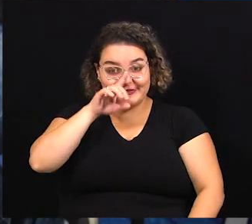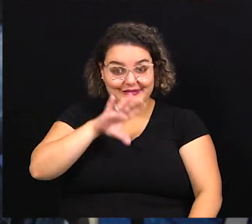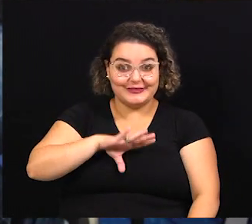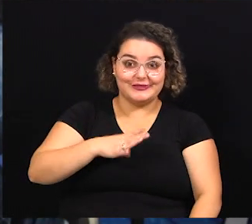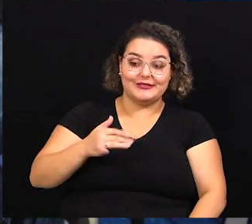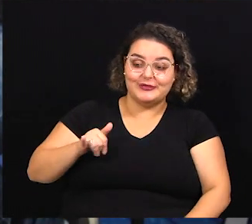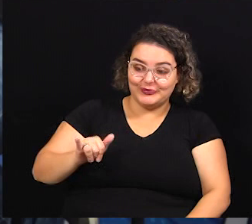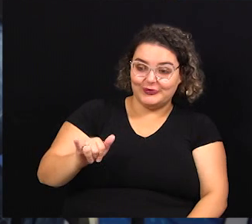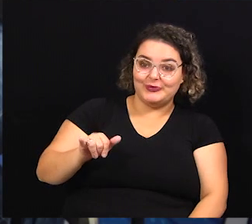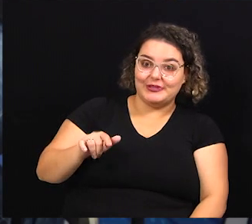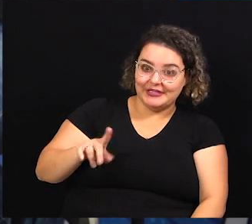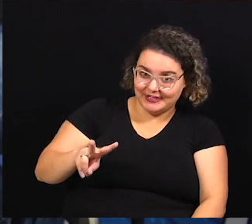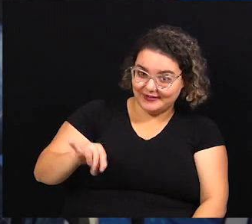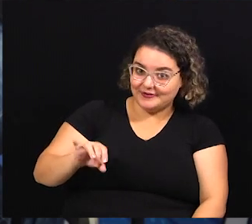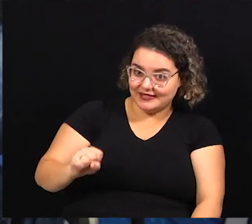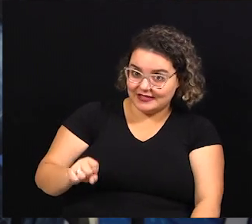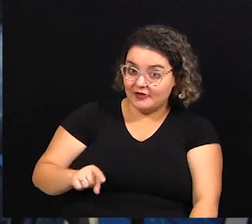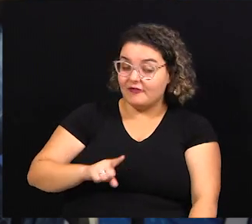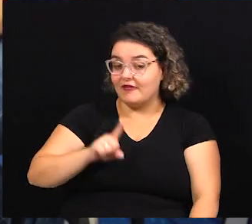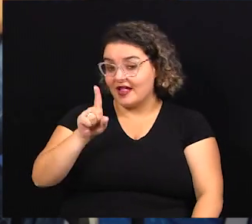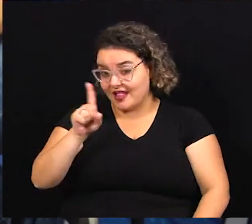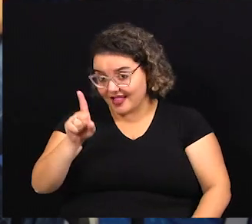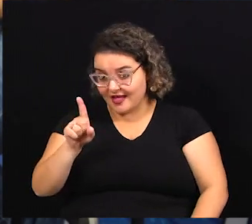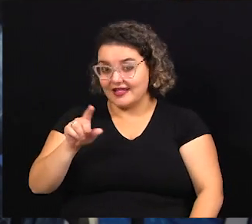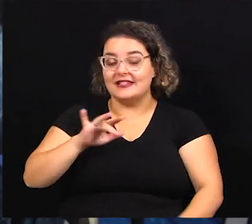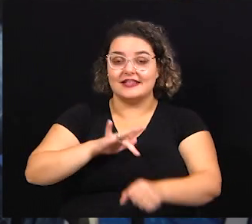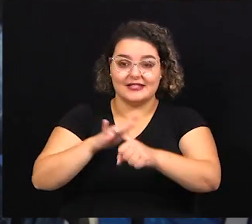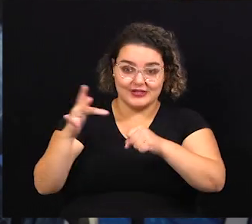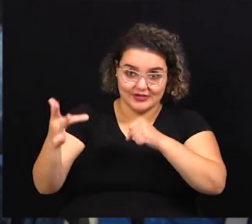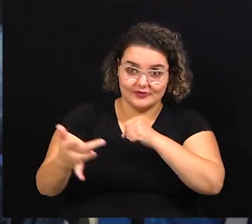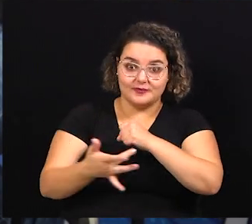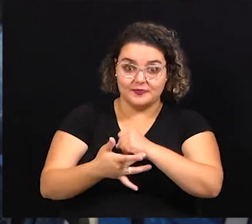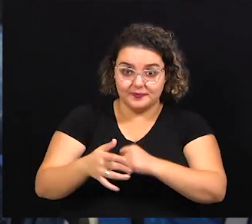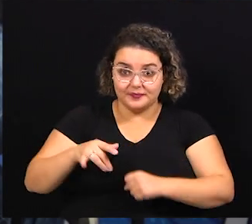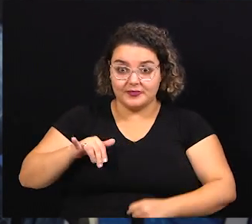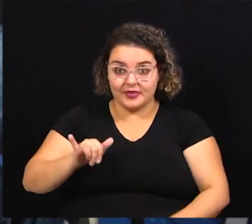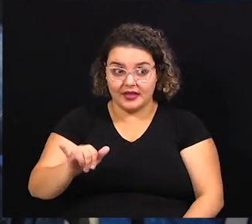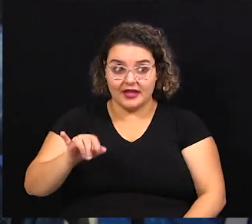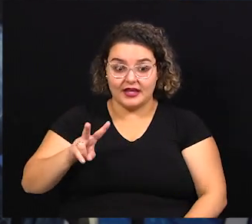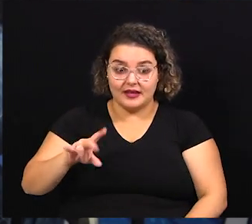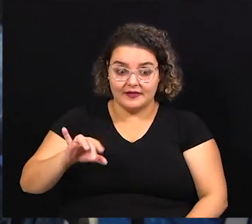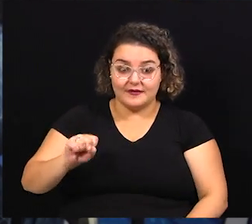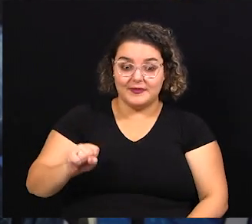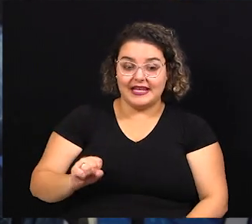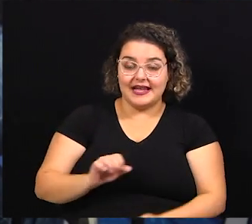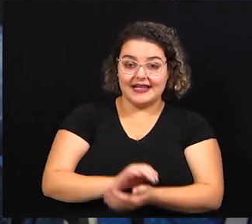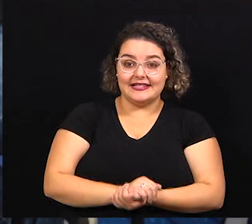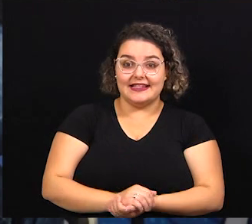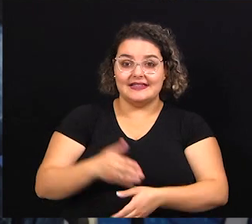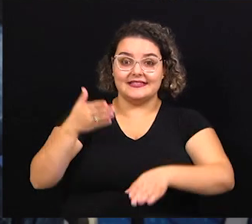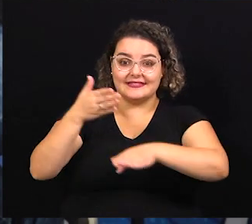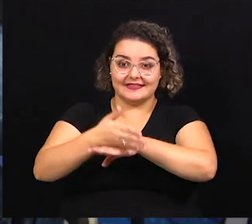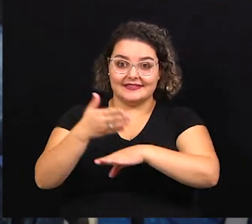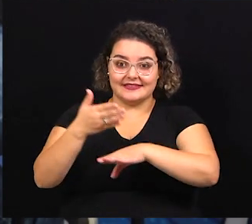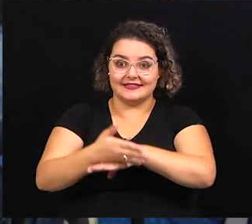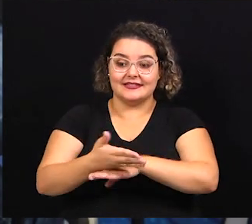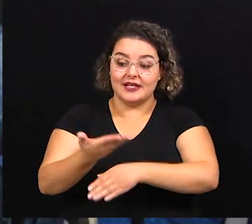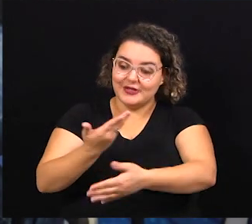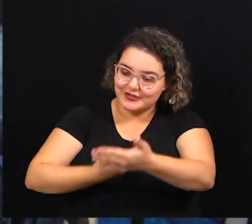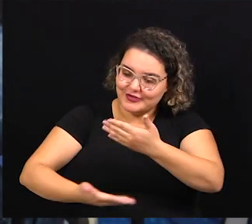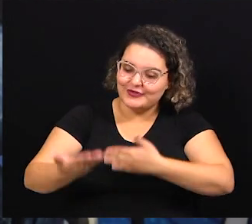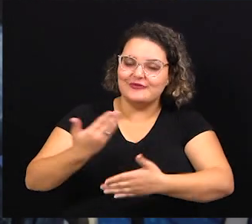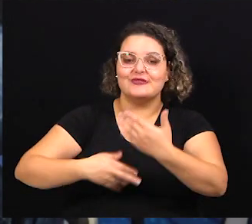do Ives. Então, quer ver completo? Vai lá na rede social dele. Ives, muito obrigado pela participação